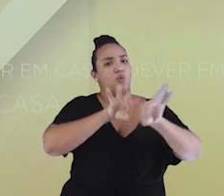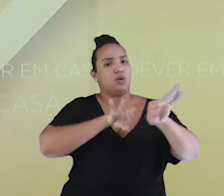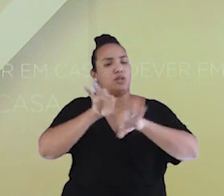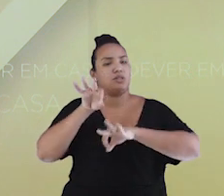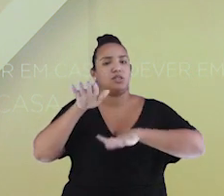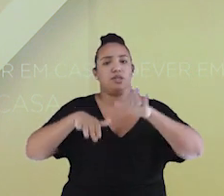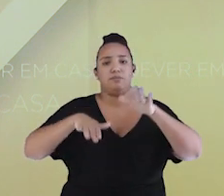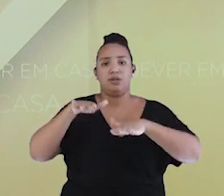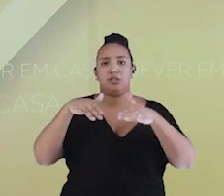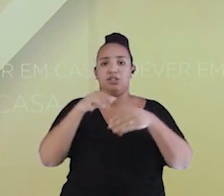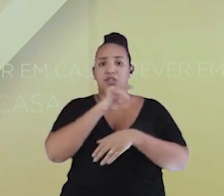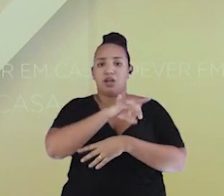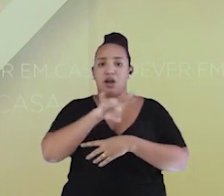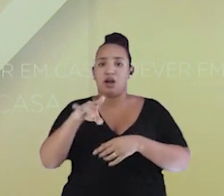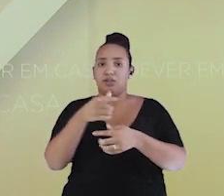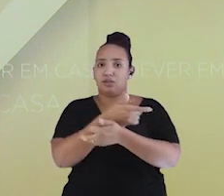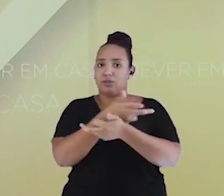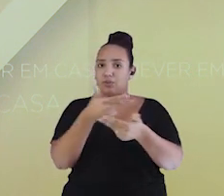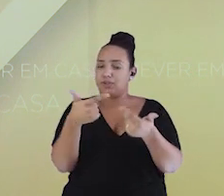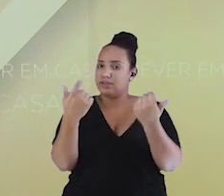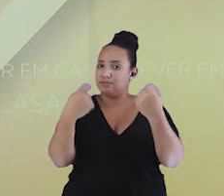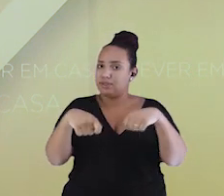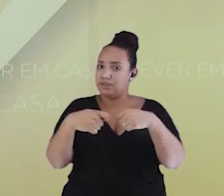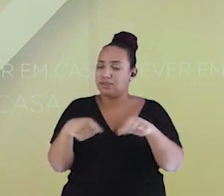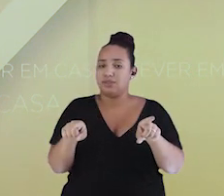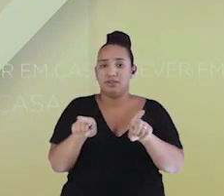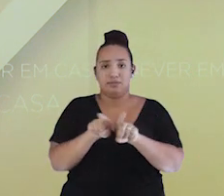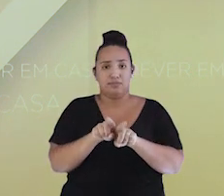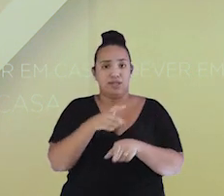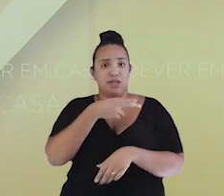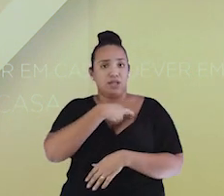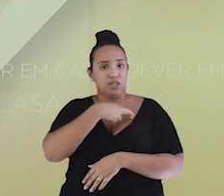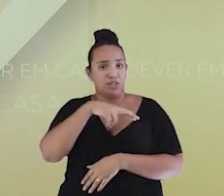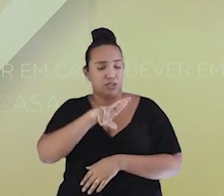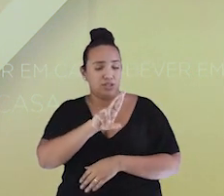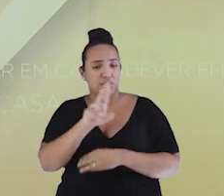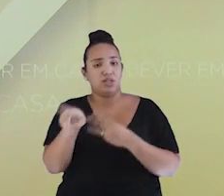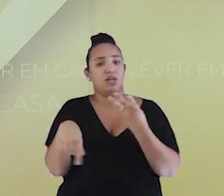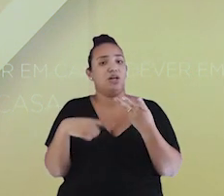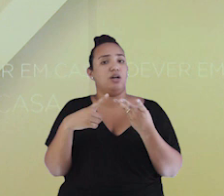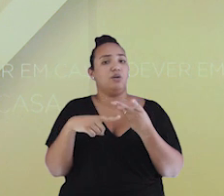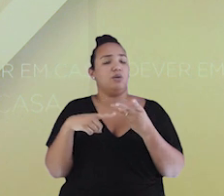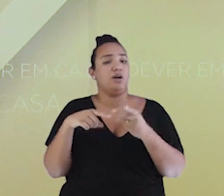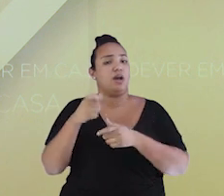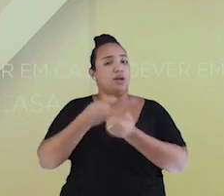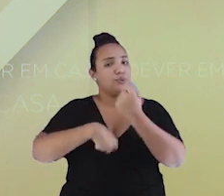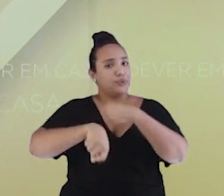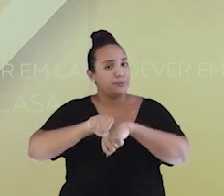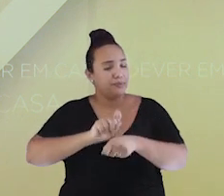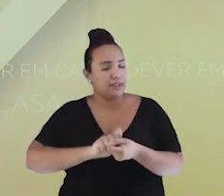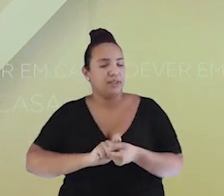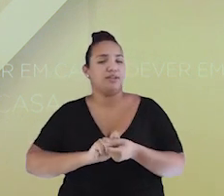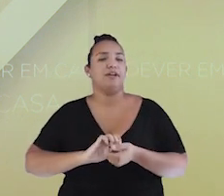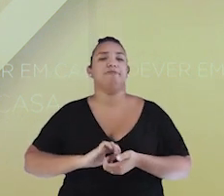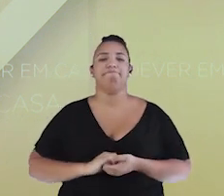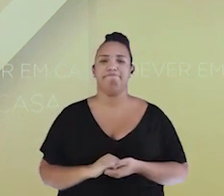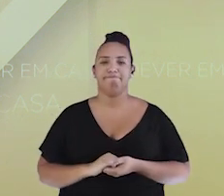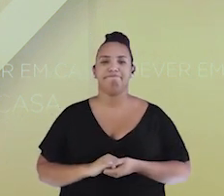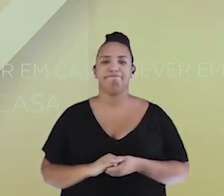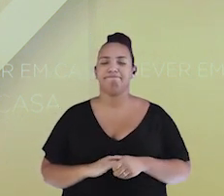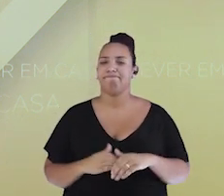povos se organizam de acordo com suas necessidades, crenças religiosas e